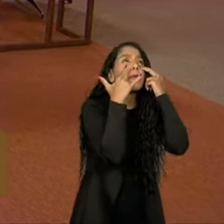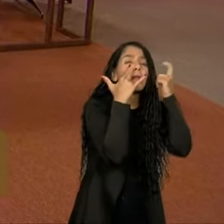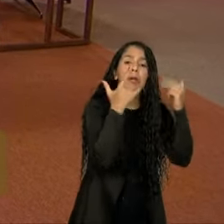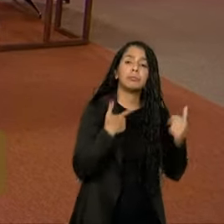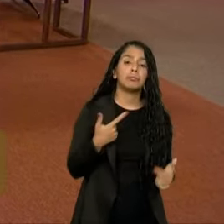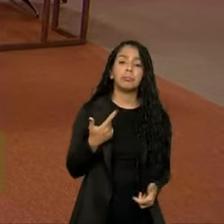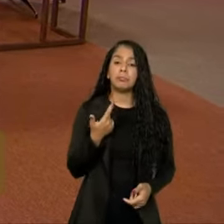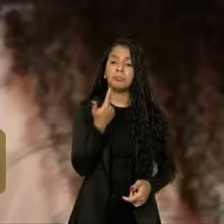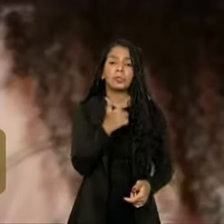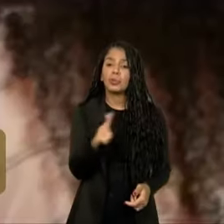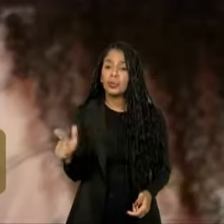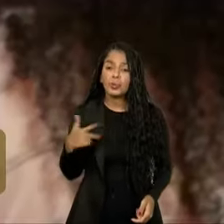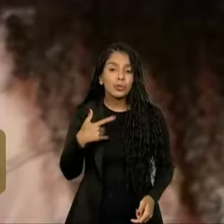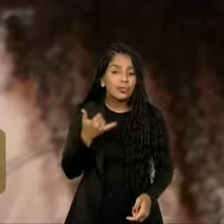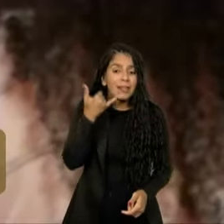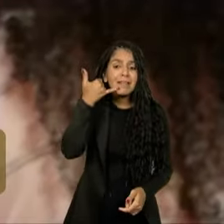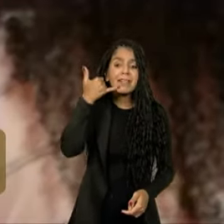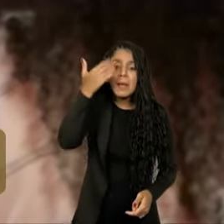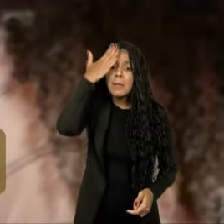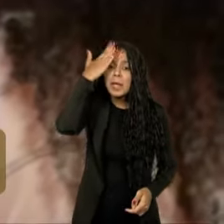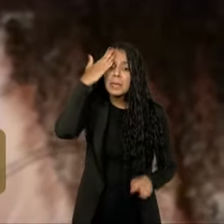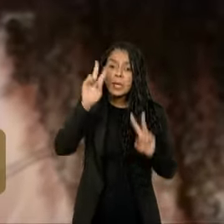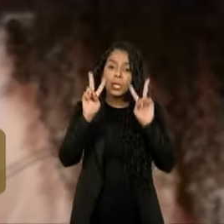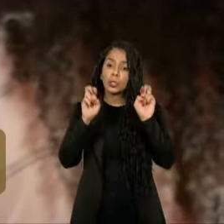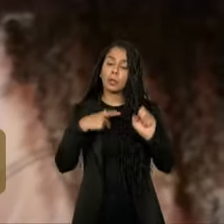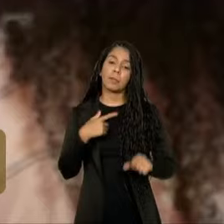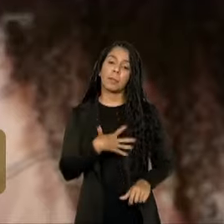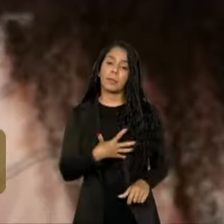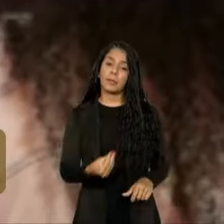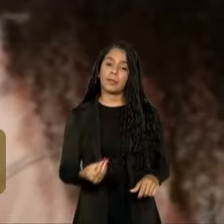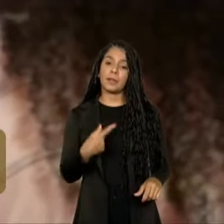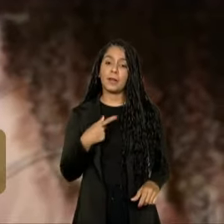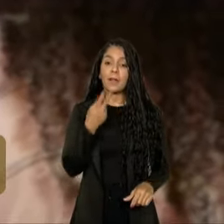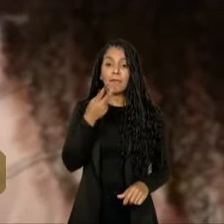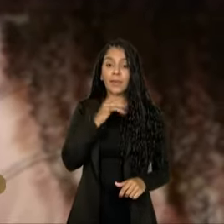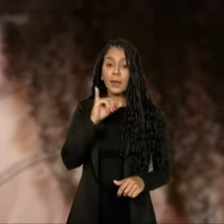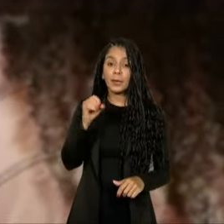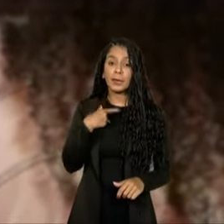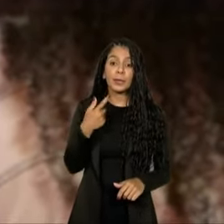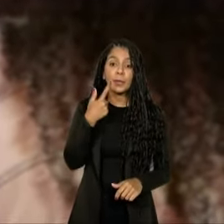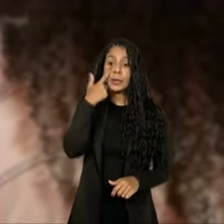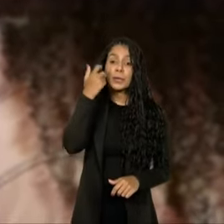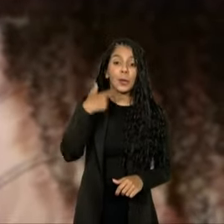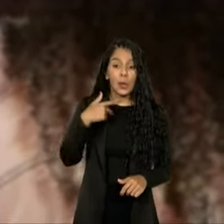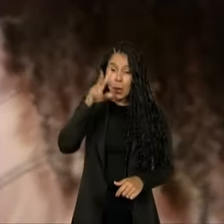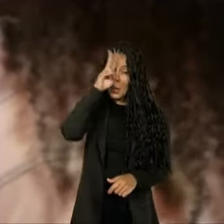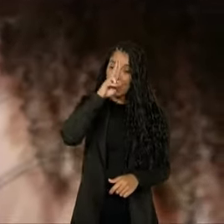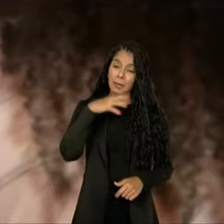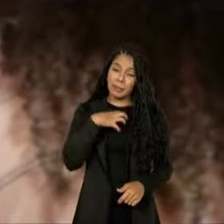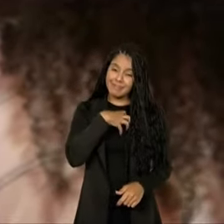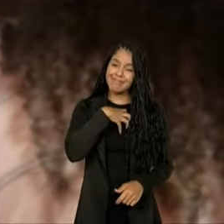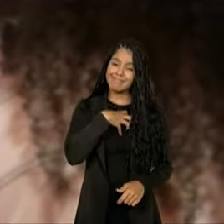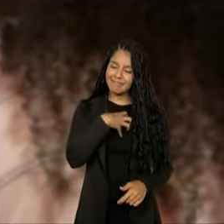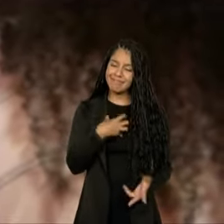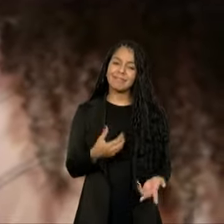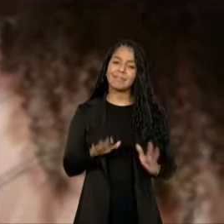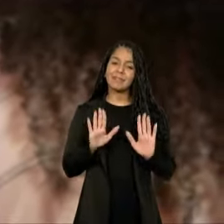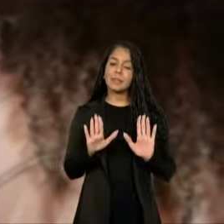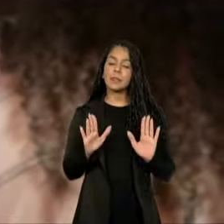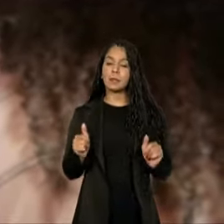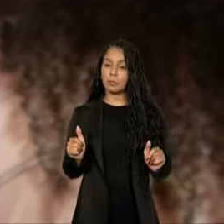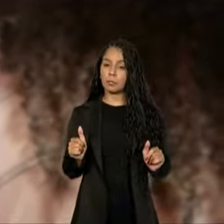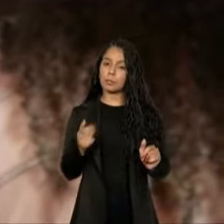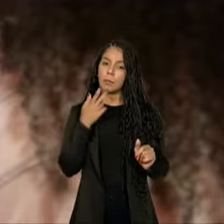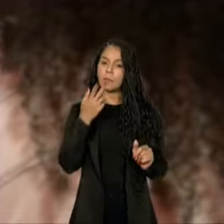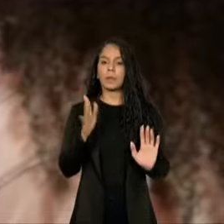Não tinha celular para eu saber dos meus meninos, entendeu? Eu falo isso até... Olha só que doideira. Que eu ainda me lembro da sensação. Mas